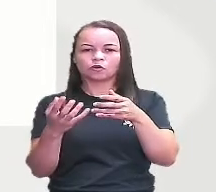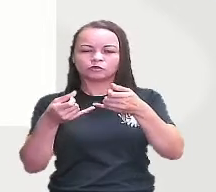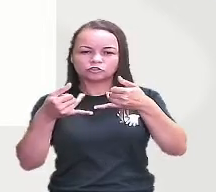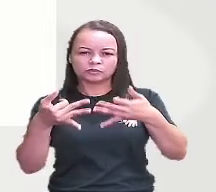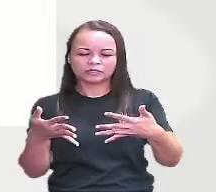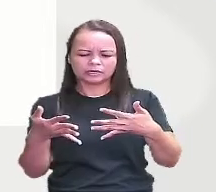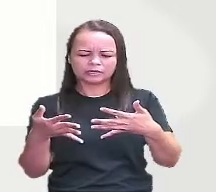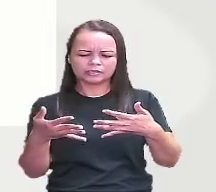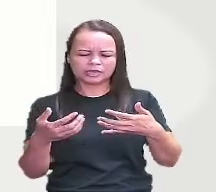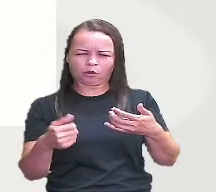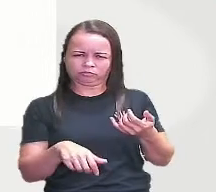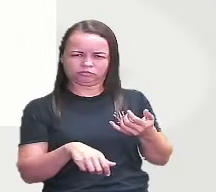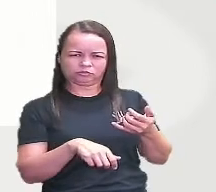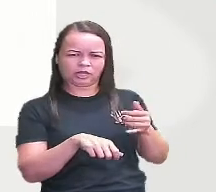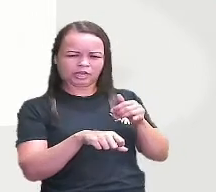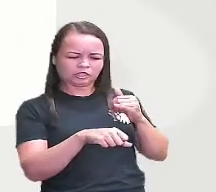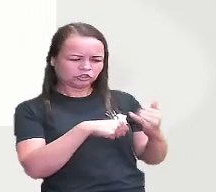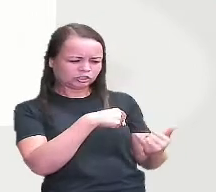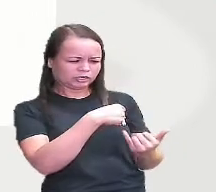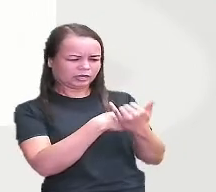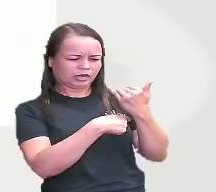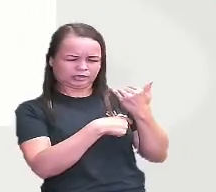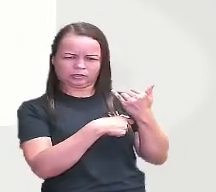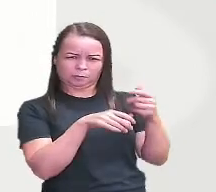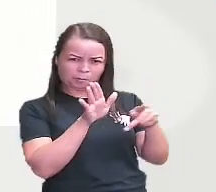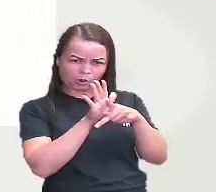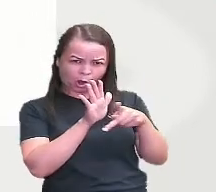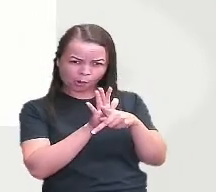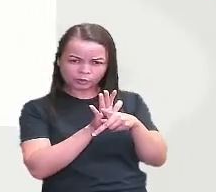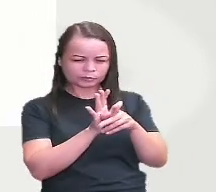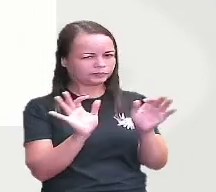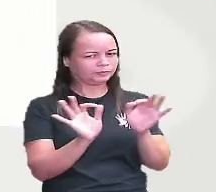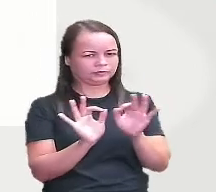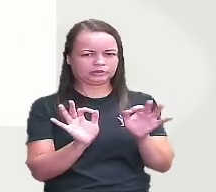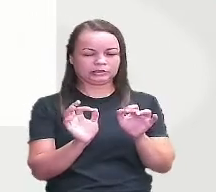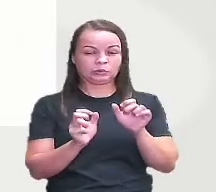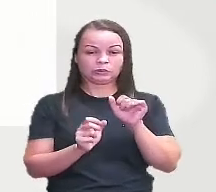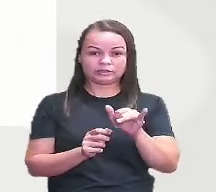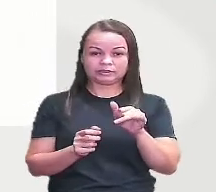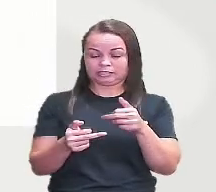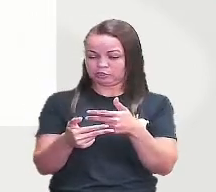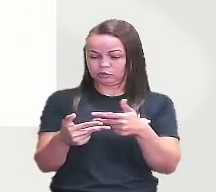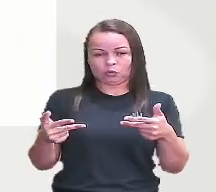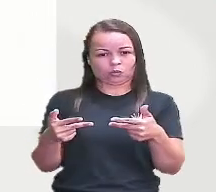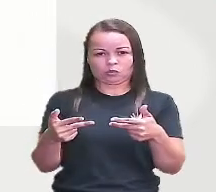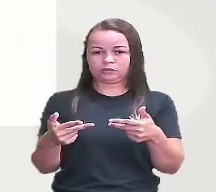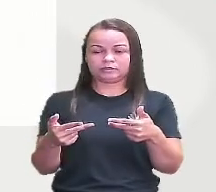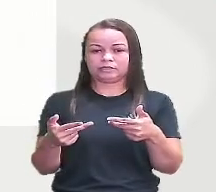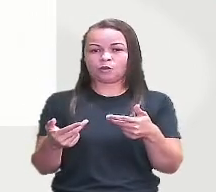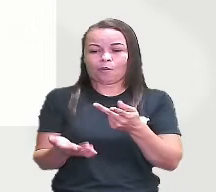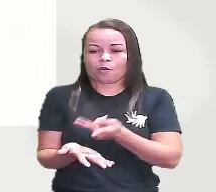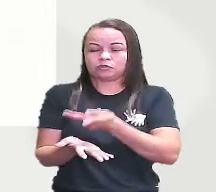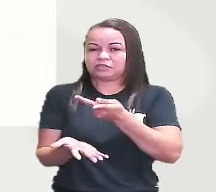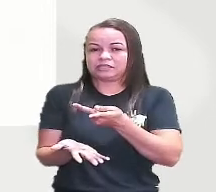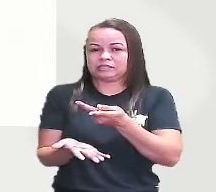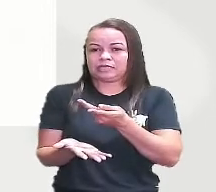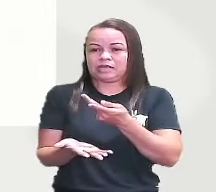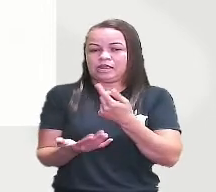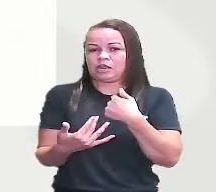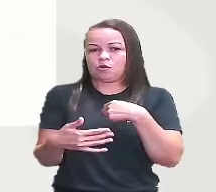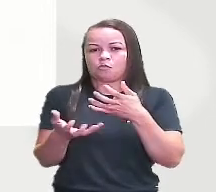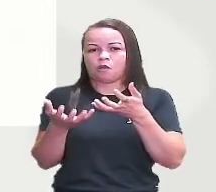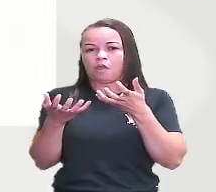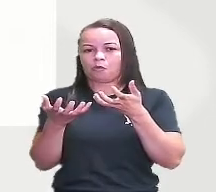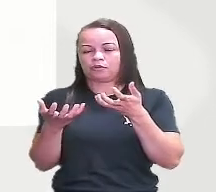te enganes a ti mesmo se as coisas não correrem como desejas. Essa é a